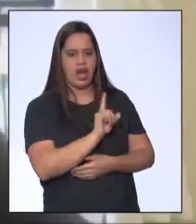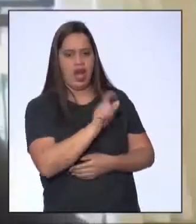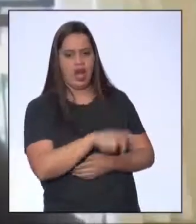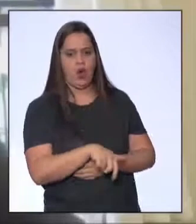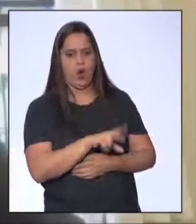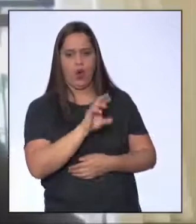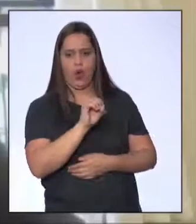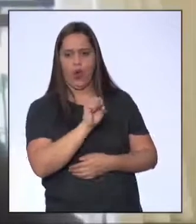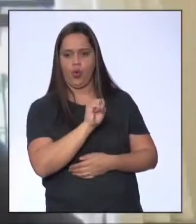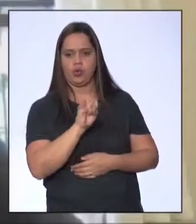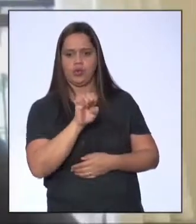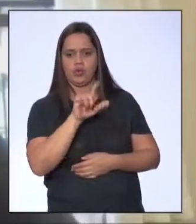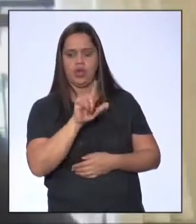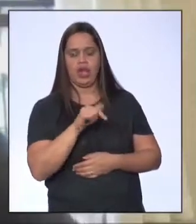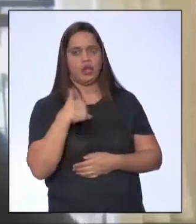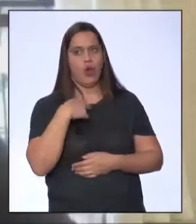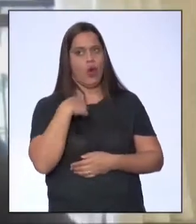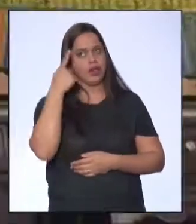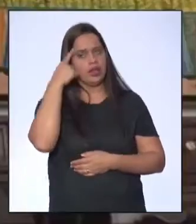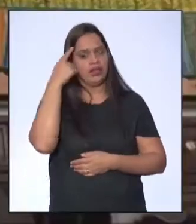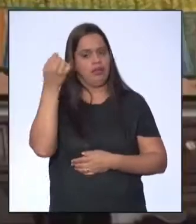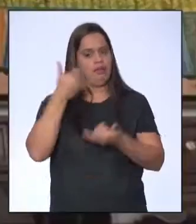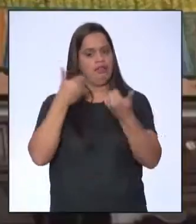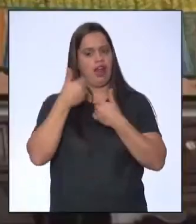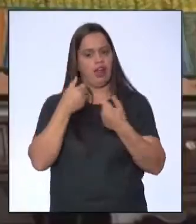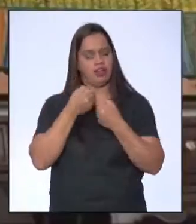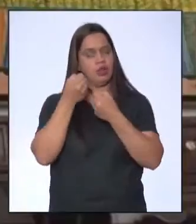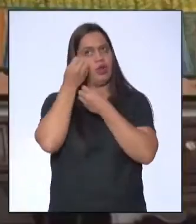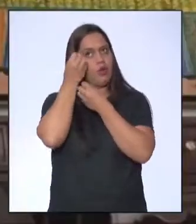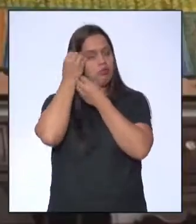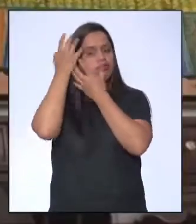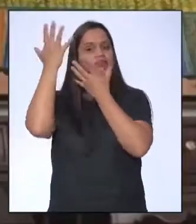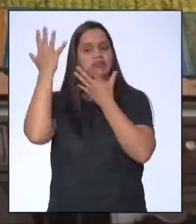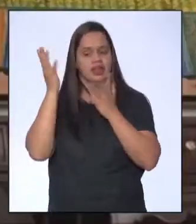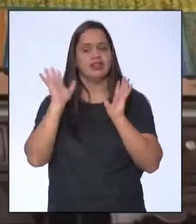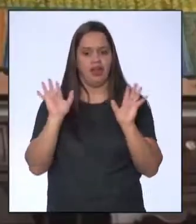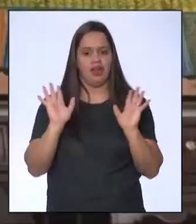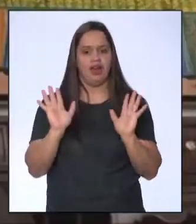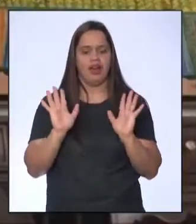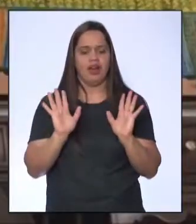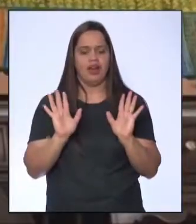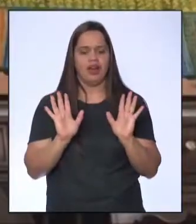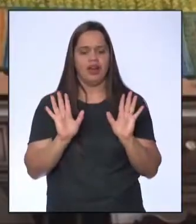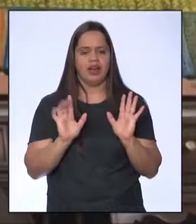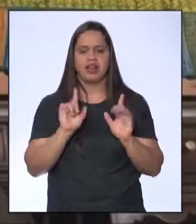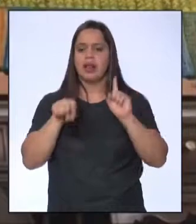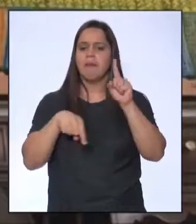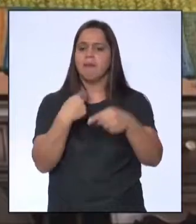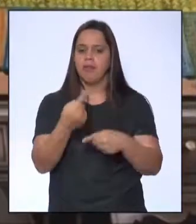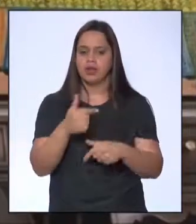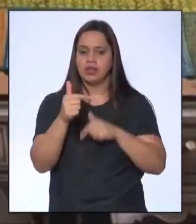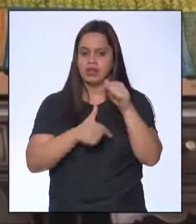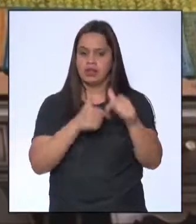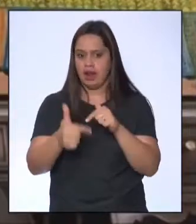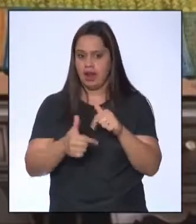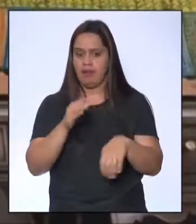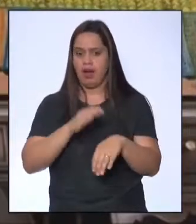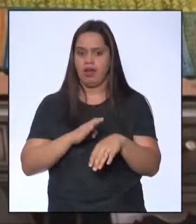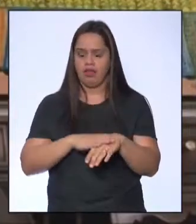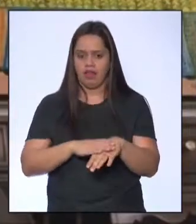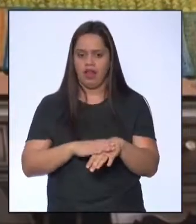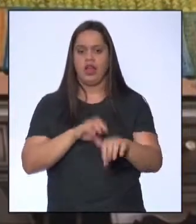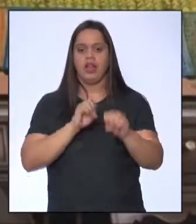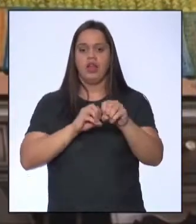do que você falou, né? Mesmo em escolas parciais, depois desse trabalho feito na